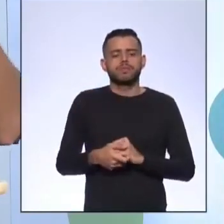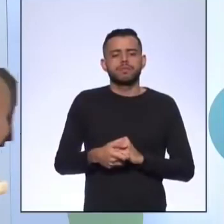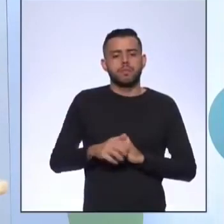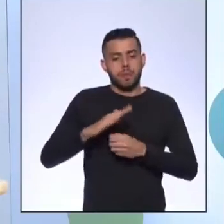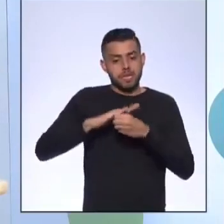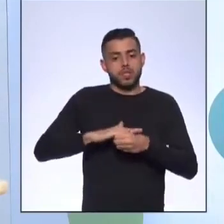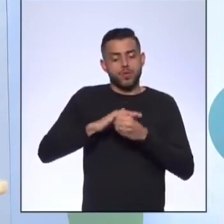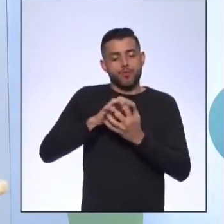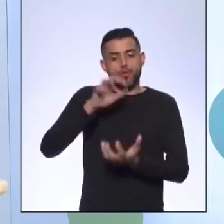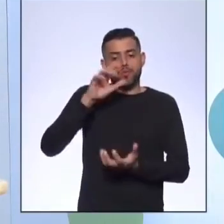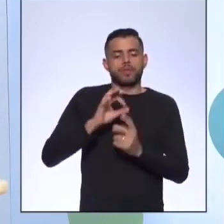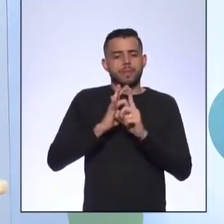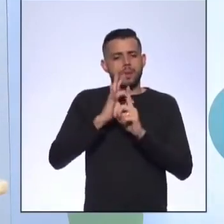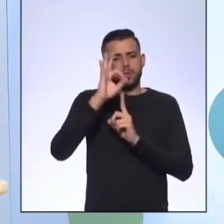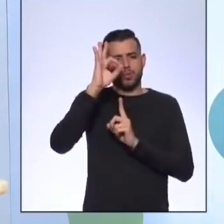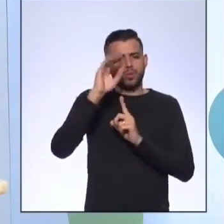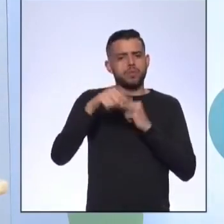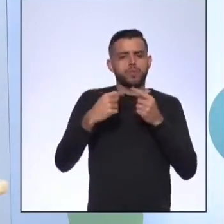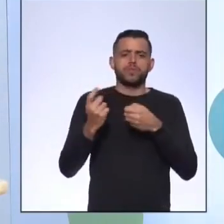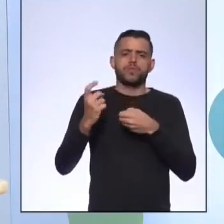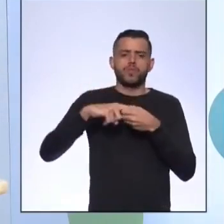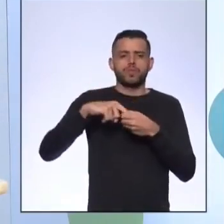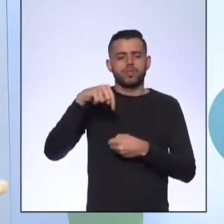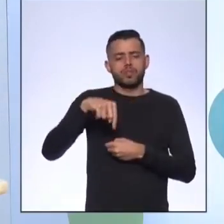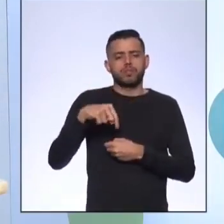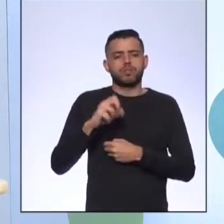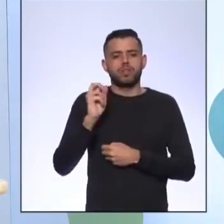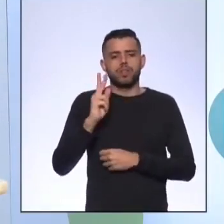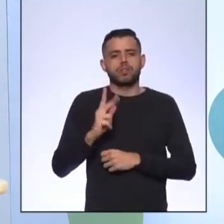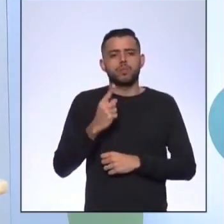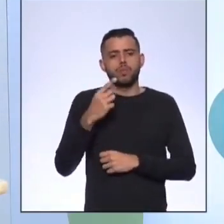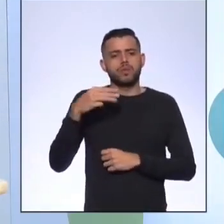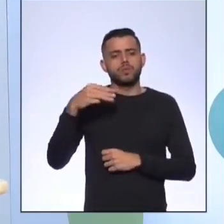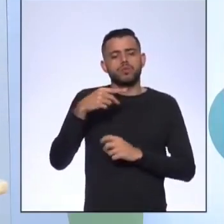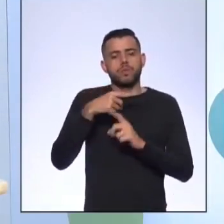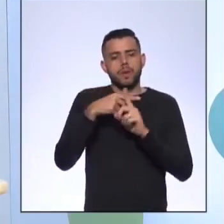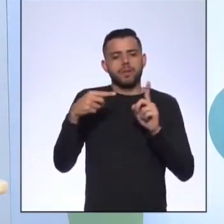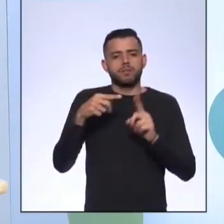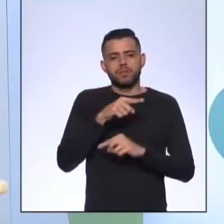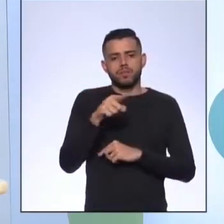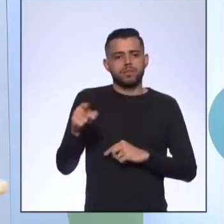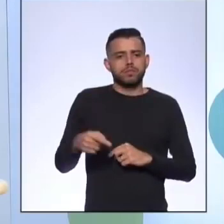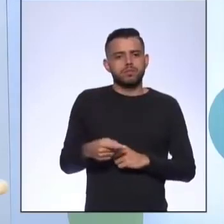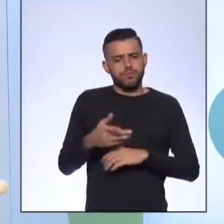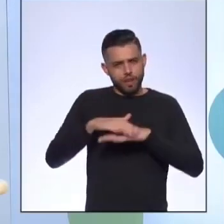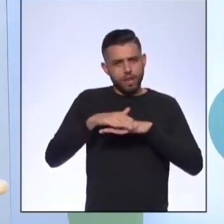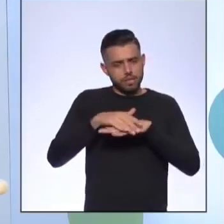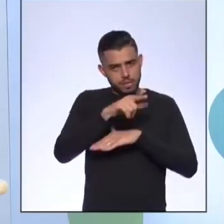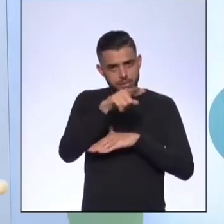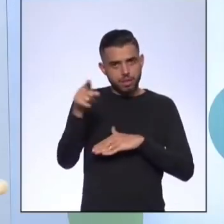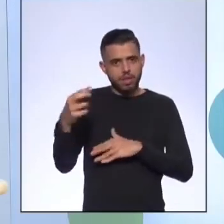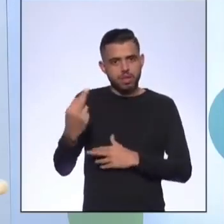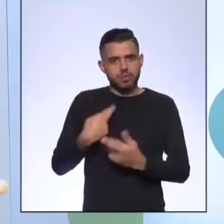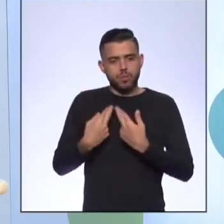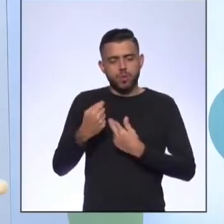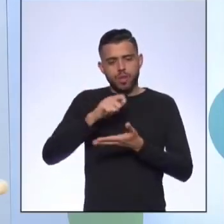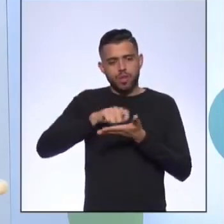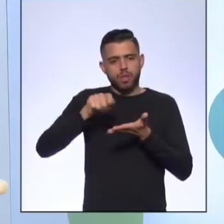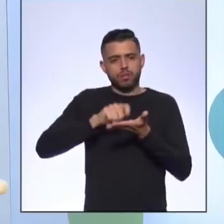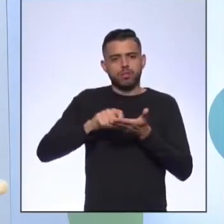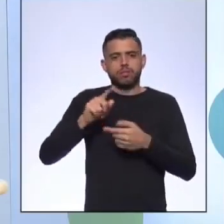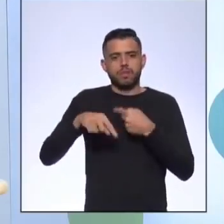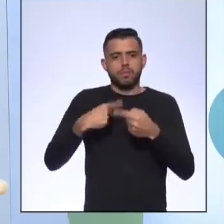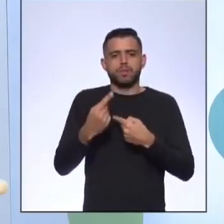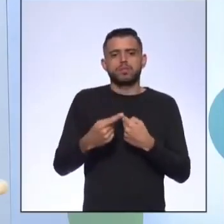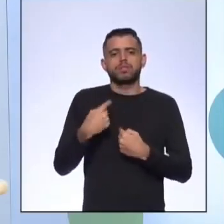e temperatura, tá? Depois a gente retoma aqui de novo com vocês, tá? 1 minuto e meio para vocês. Vamos que vamos, façam aí, anotem aí. Depois